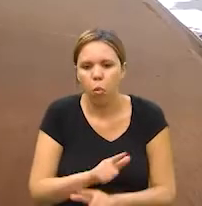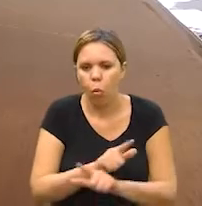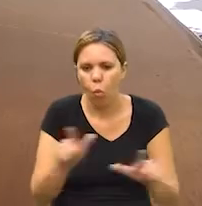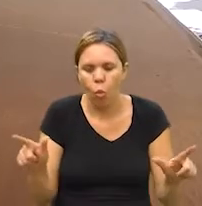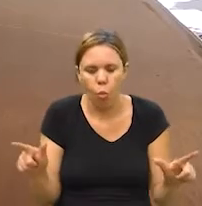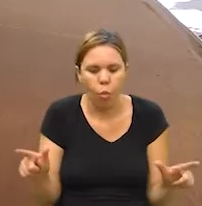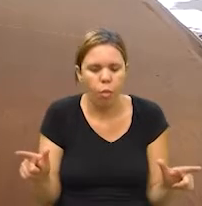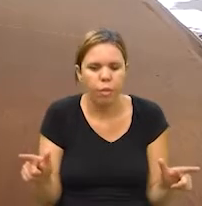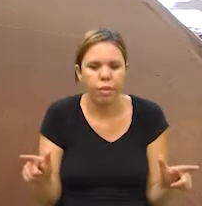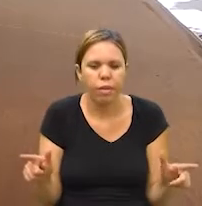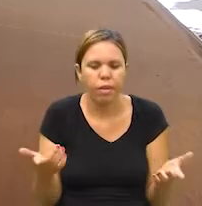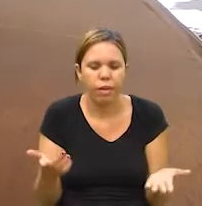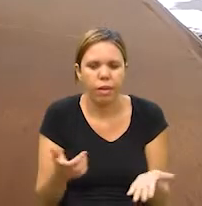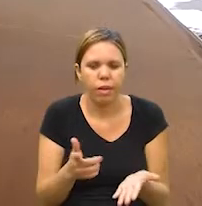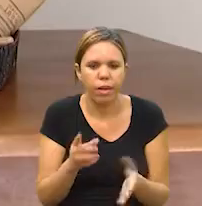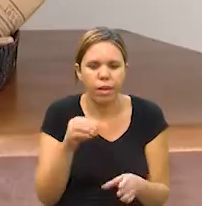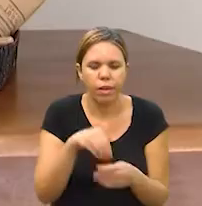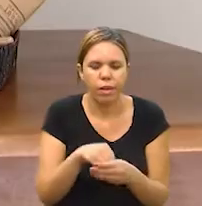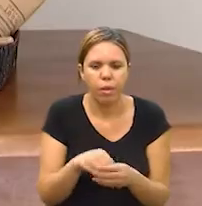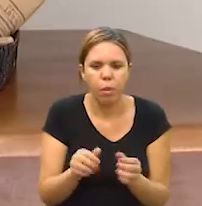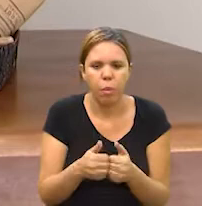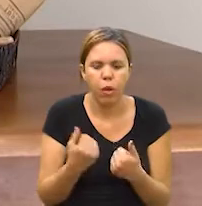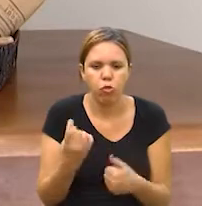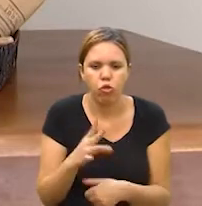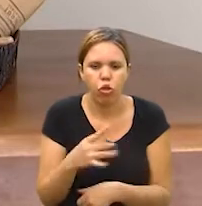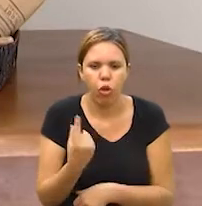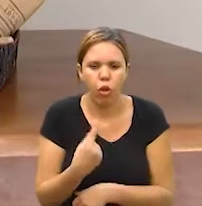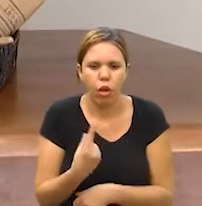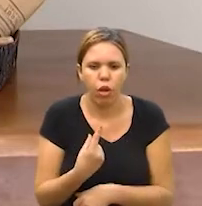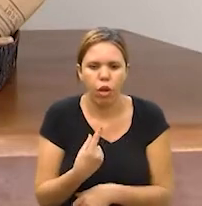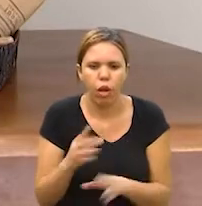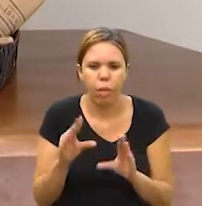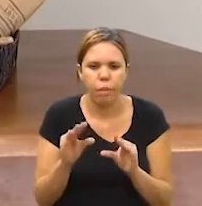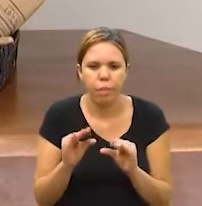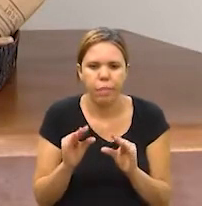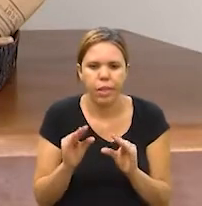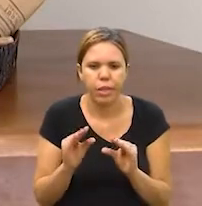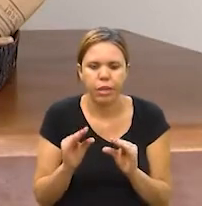Sem nada. Primeiro. Olha, olha como que tá macio.